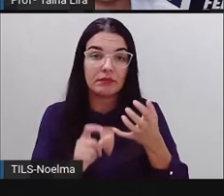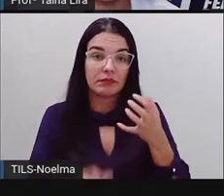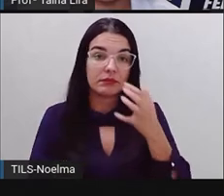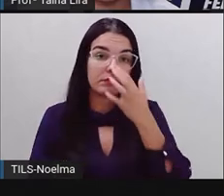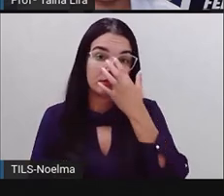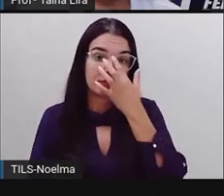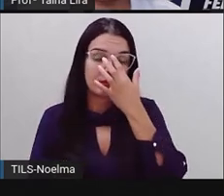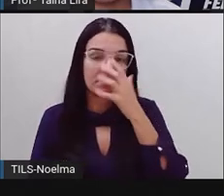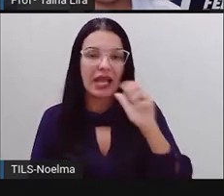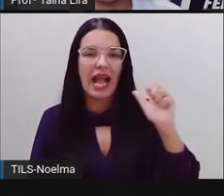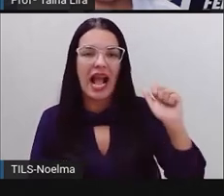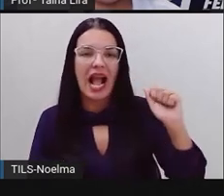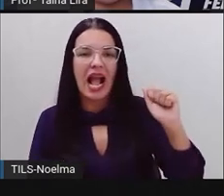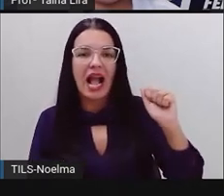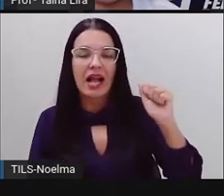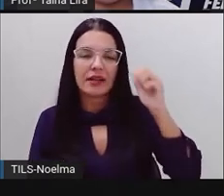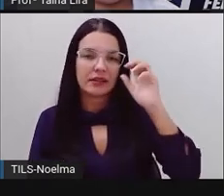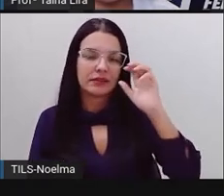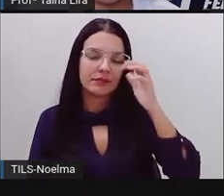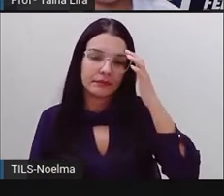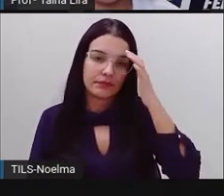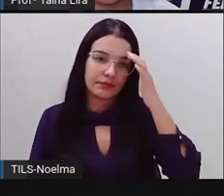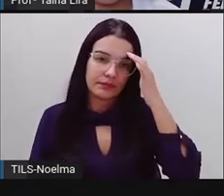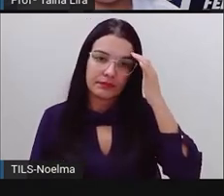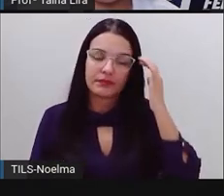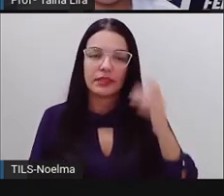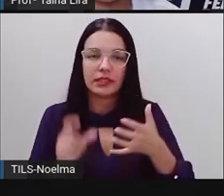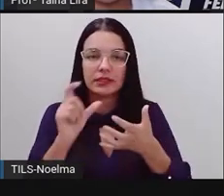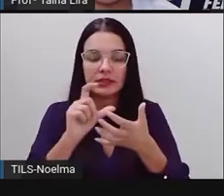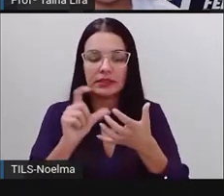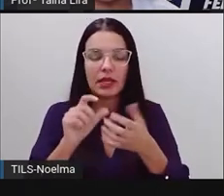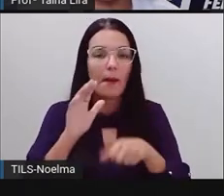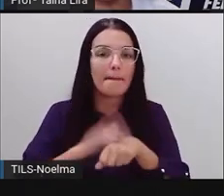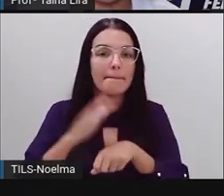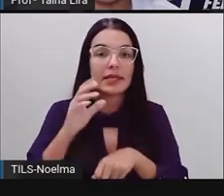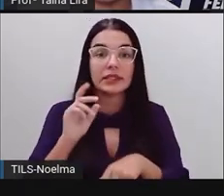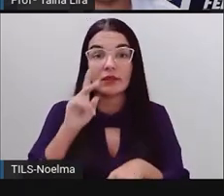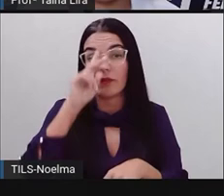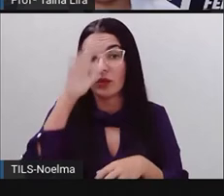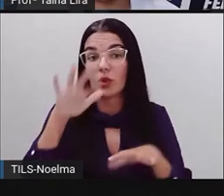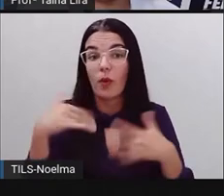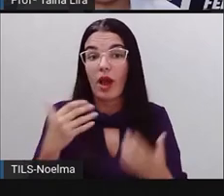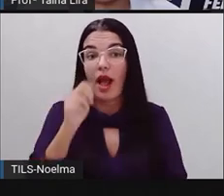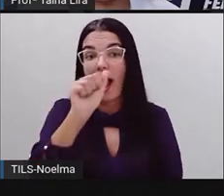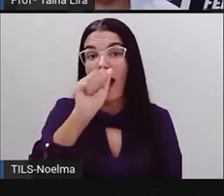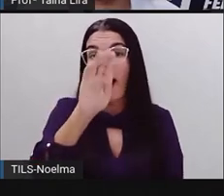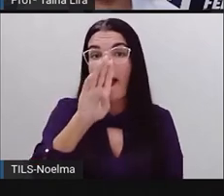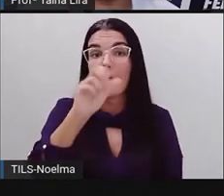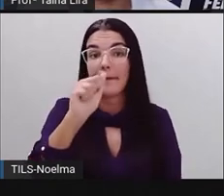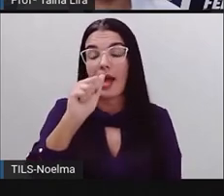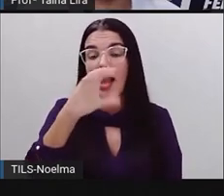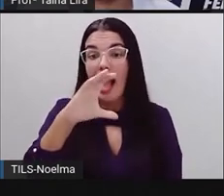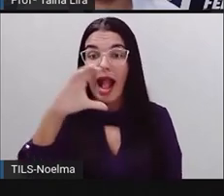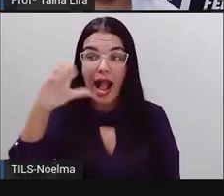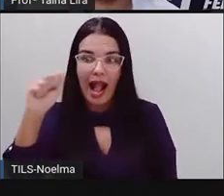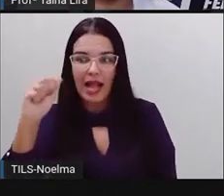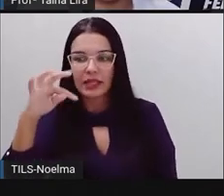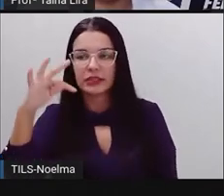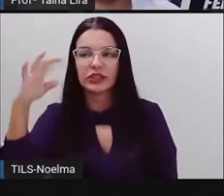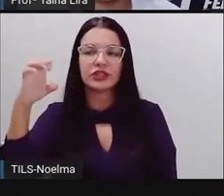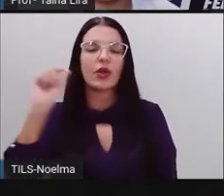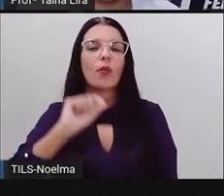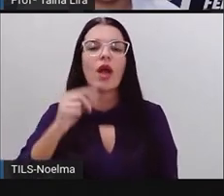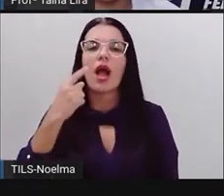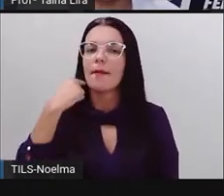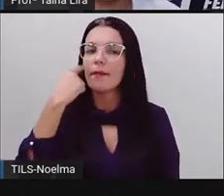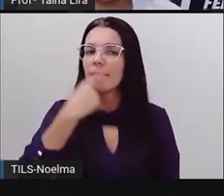abacate vamos encontrar sílaba mais forte abacate abacate então a sílaba que